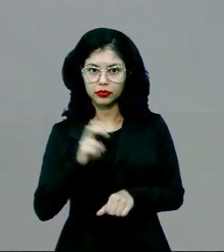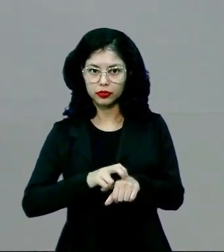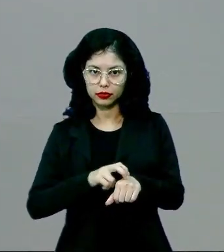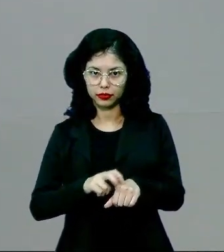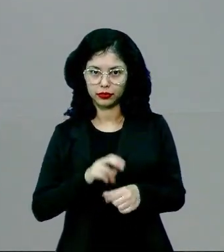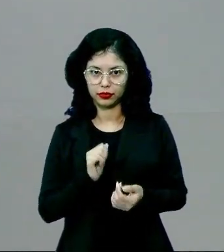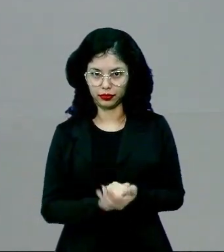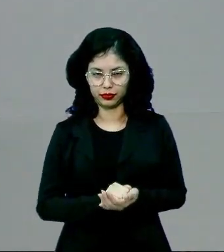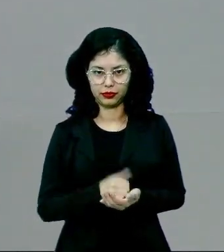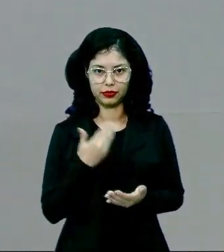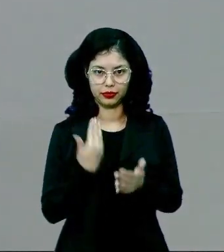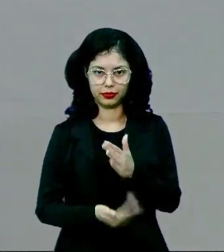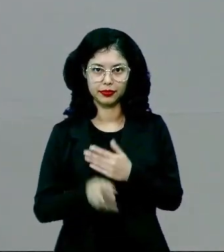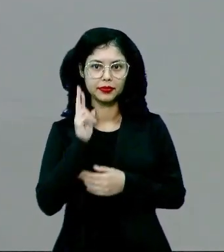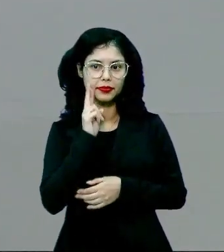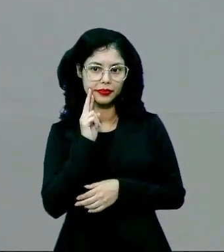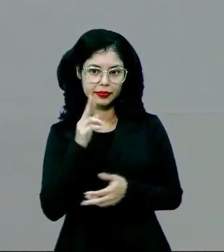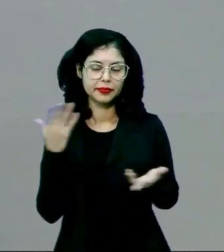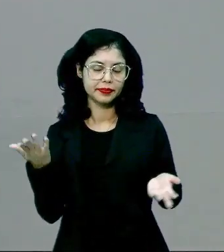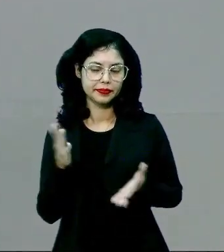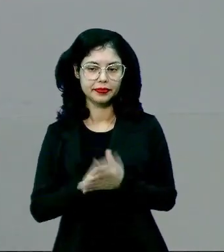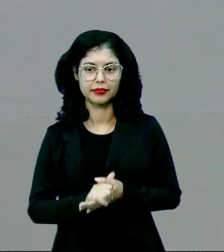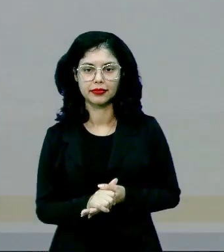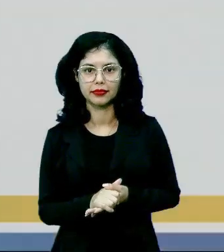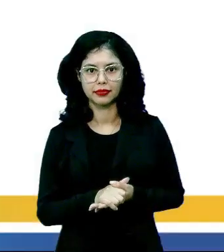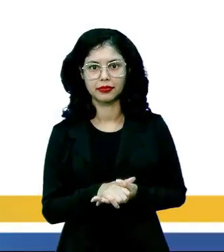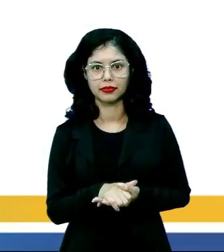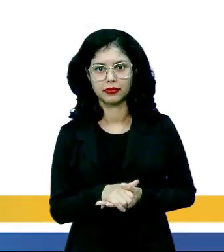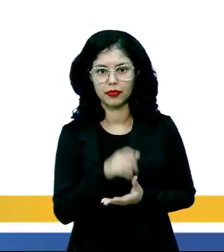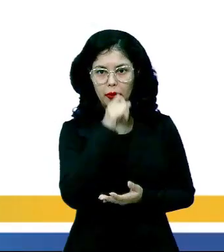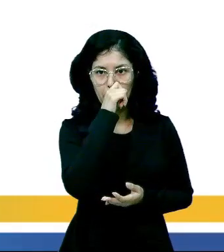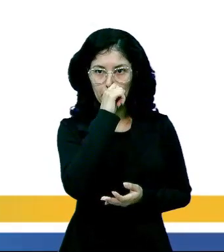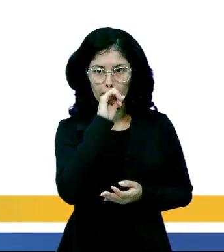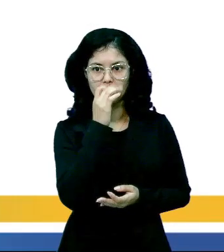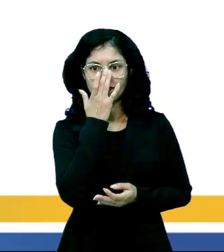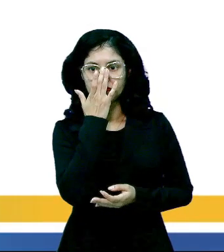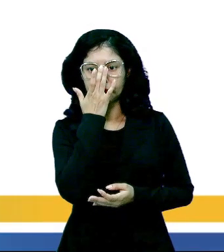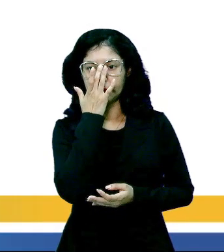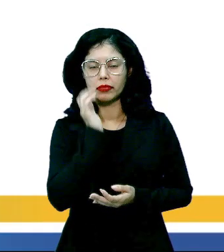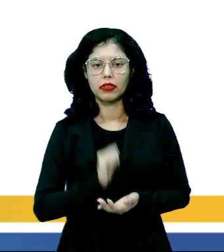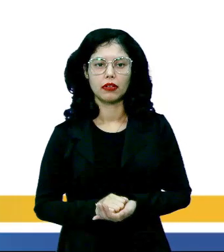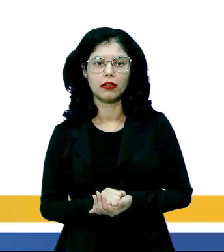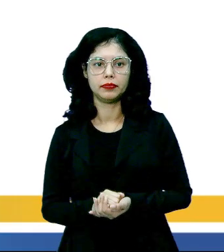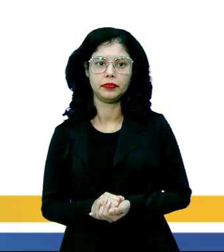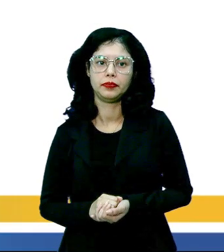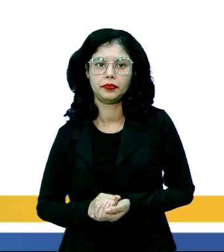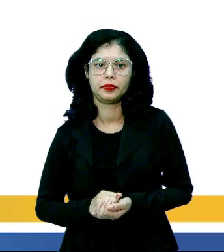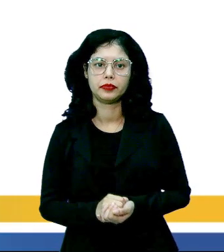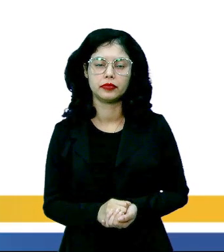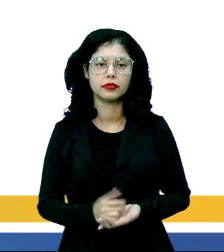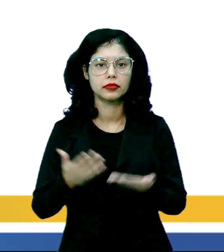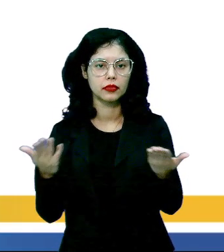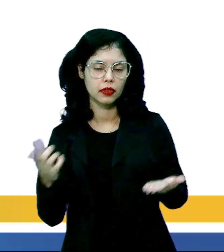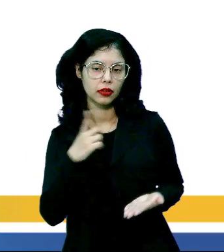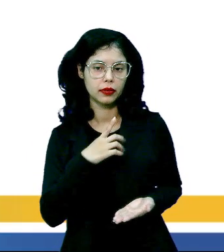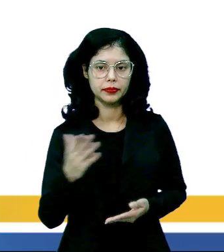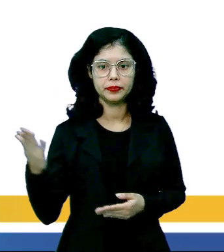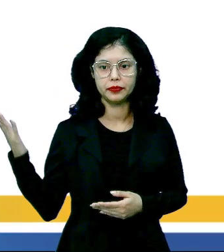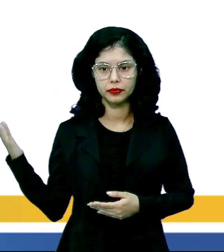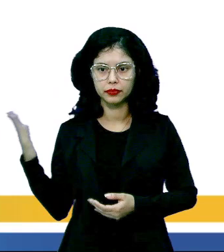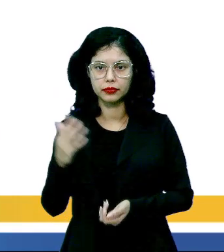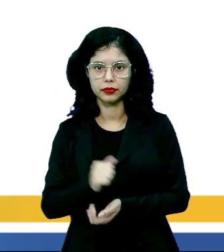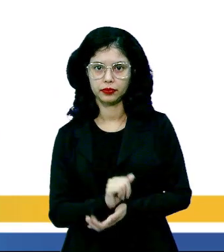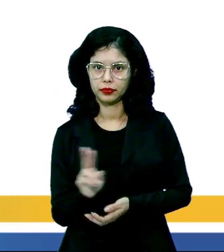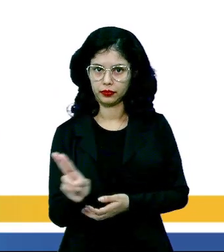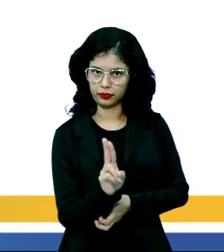eu colocar para verde que vai que você pega o da Rosa aí já não vai achar nem questão tá então é isso então nós temos aí galera